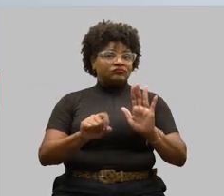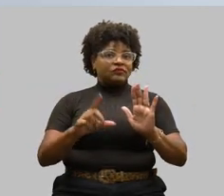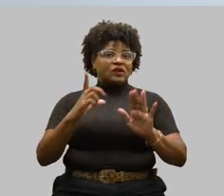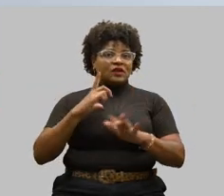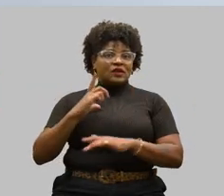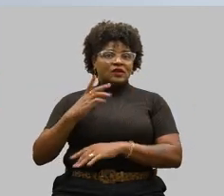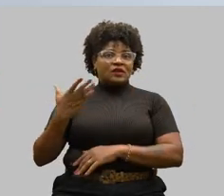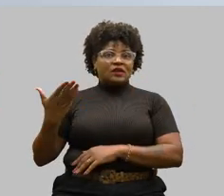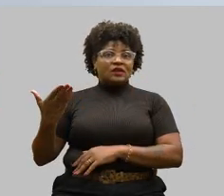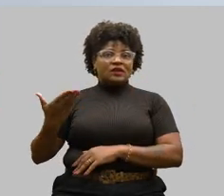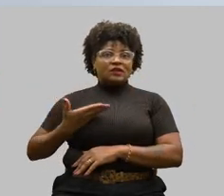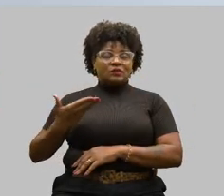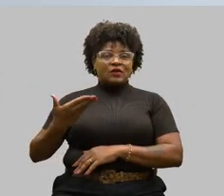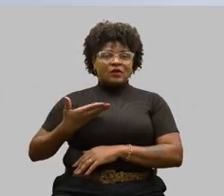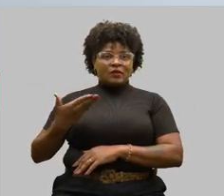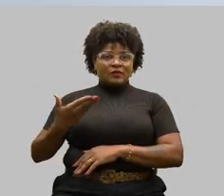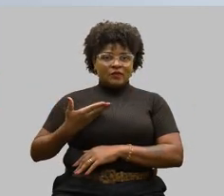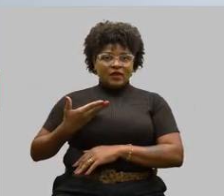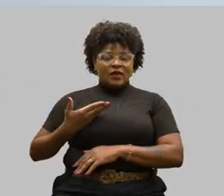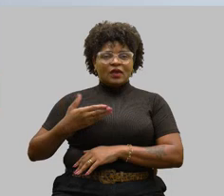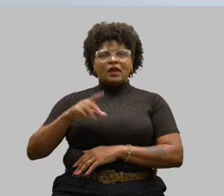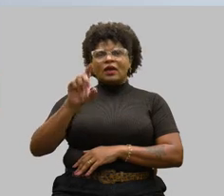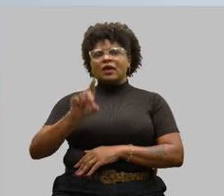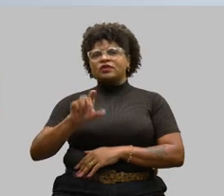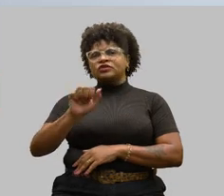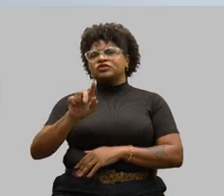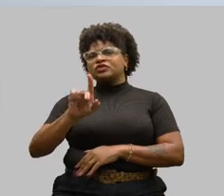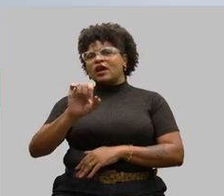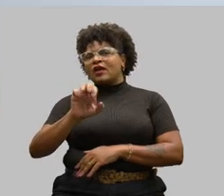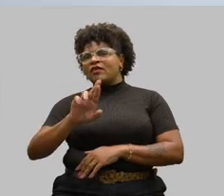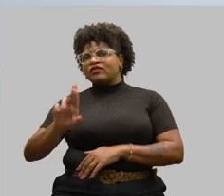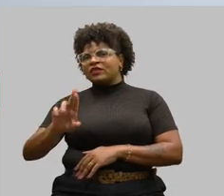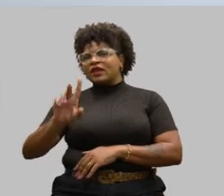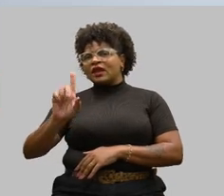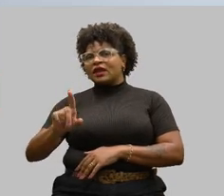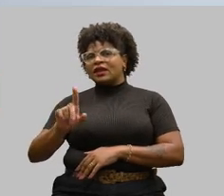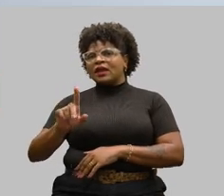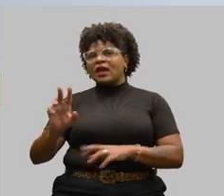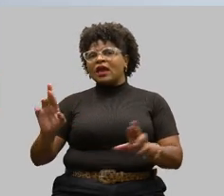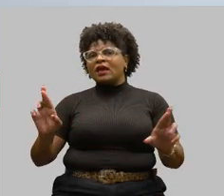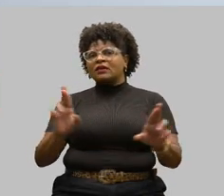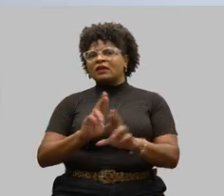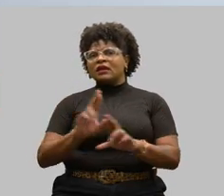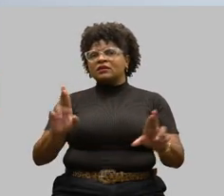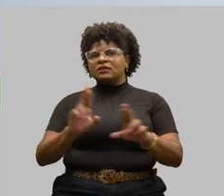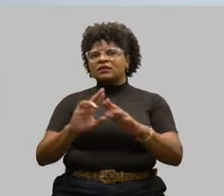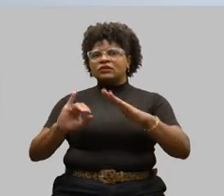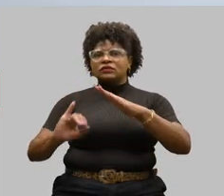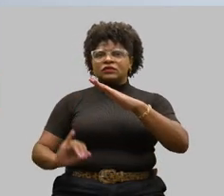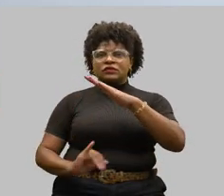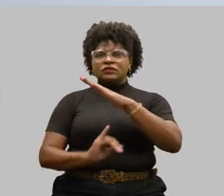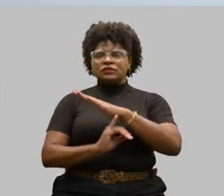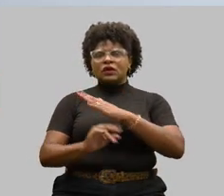em Xavier que é de relações institucionais e governamentais da União da Universidade livre para